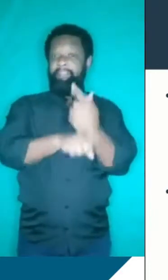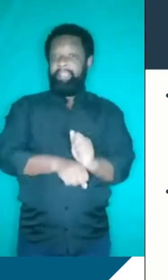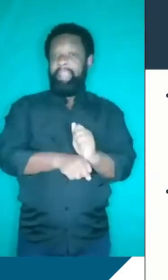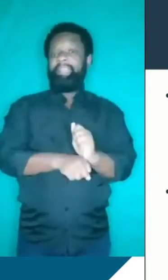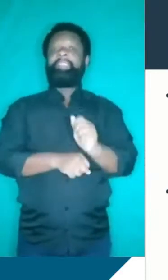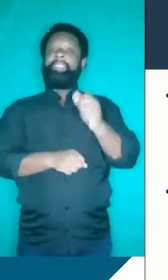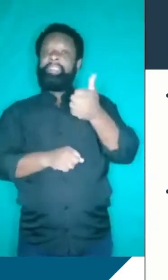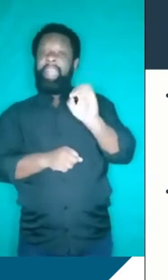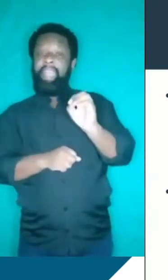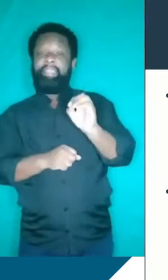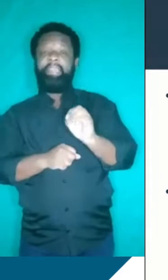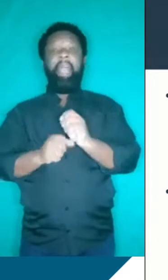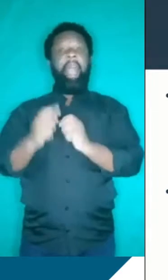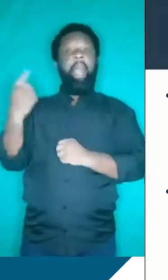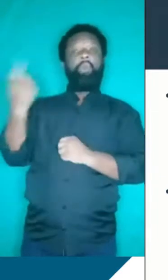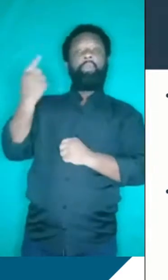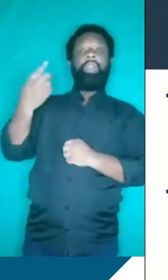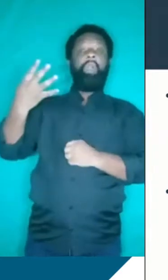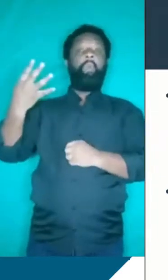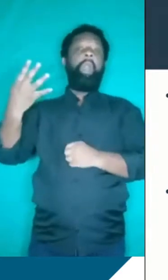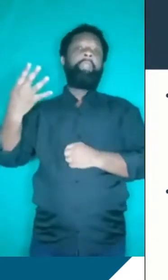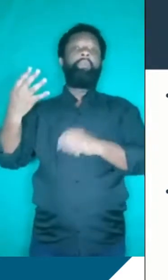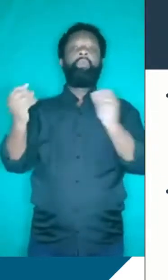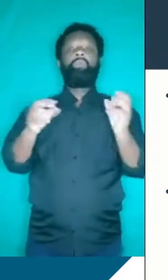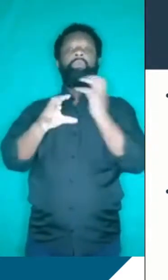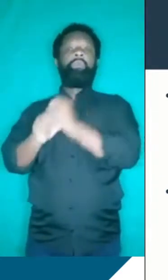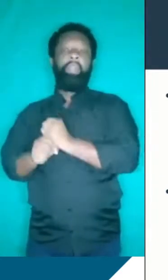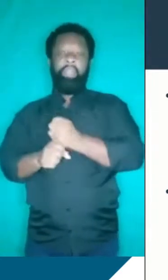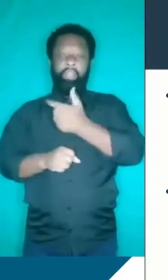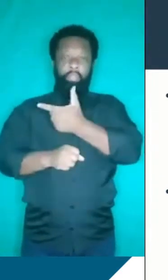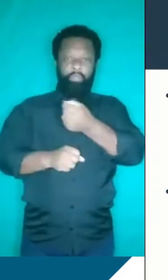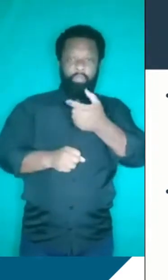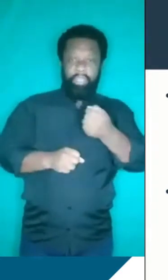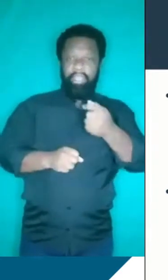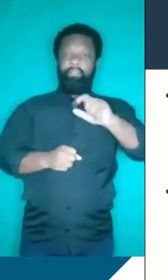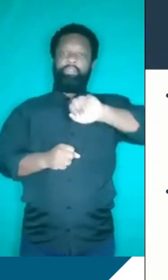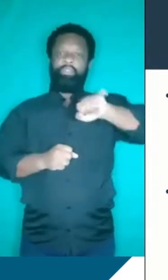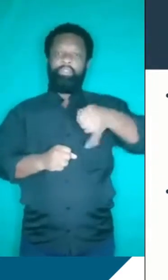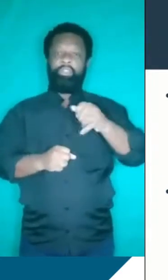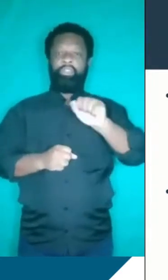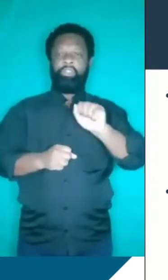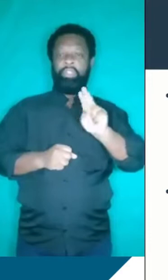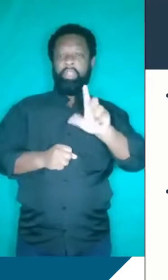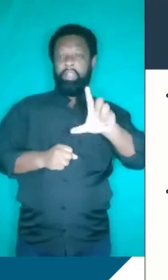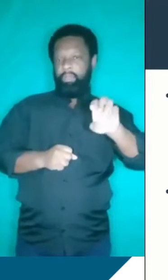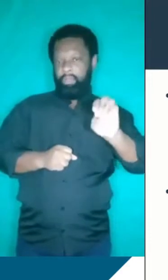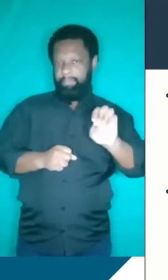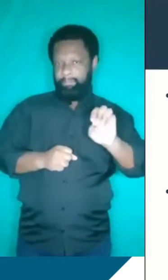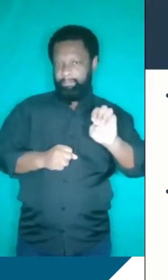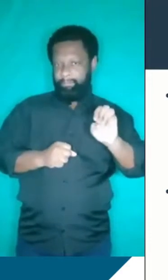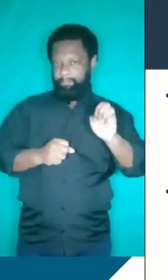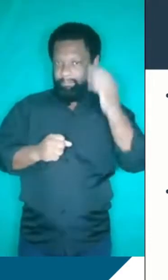10 vezes a altura 4. Ou seja, 200 joules de energia armazenada quando esse objeto está a essa altura. Tudo